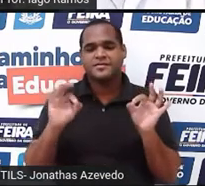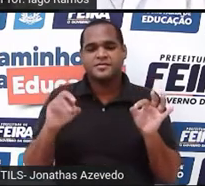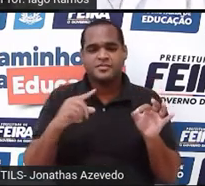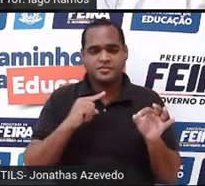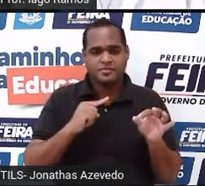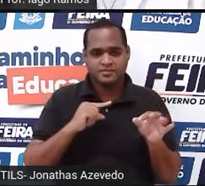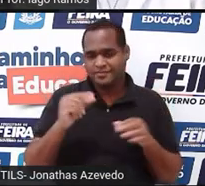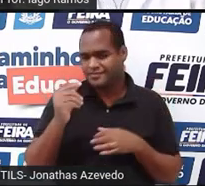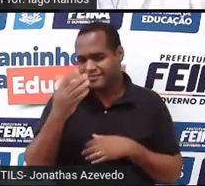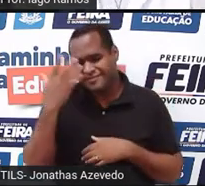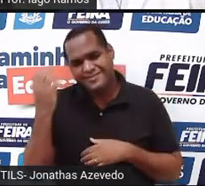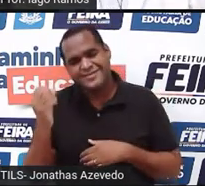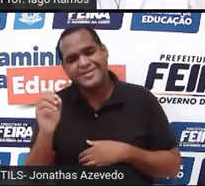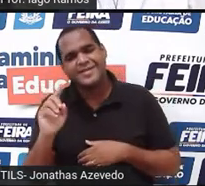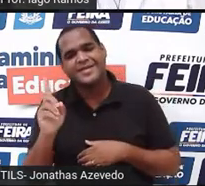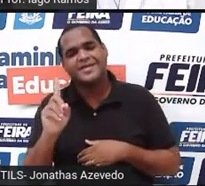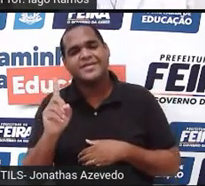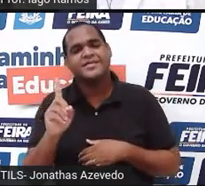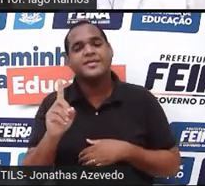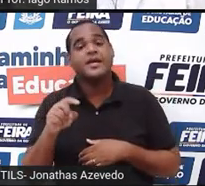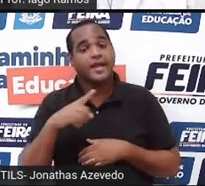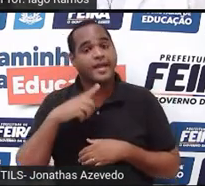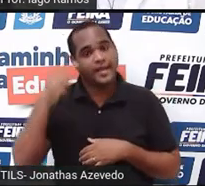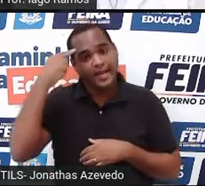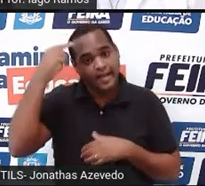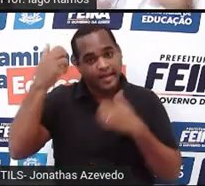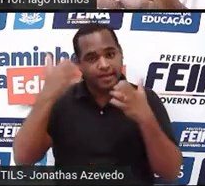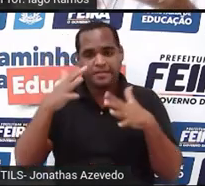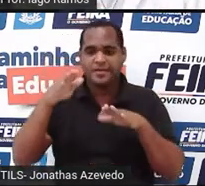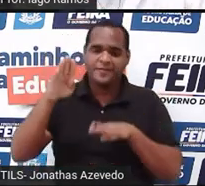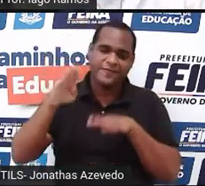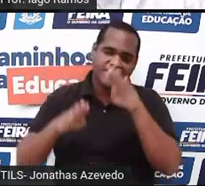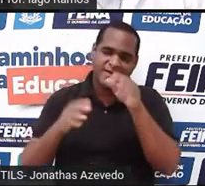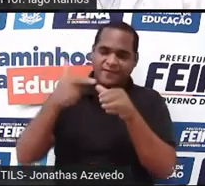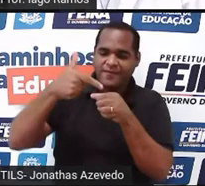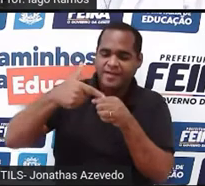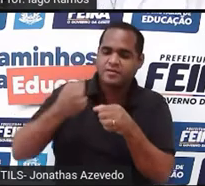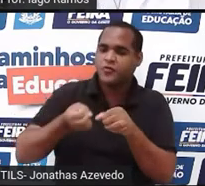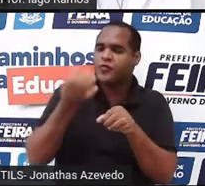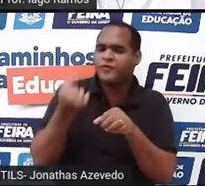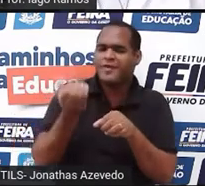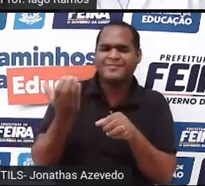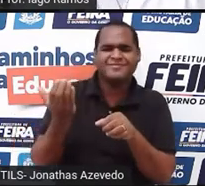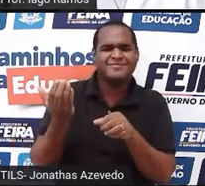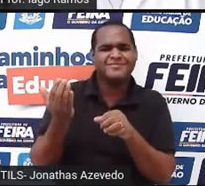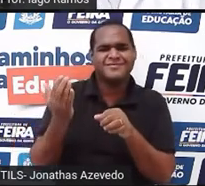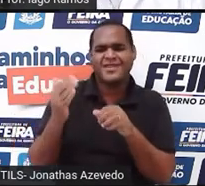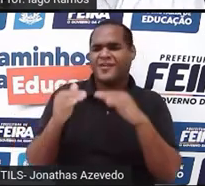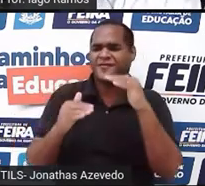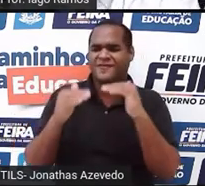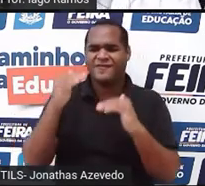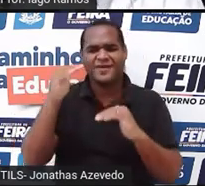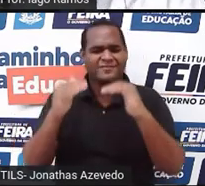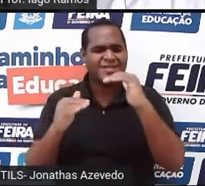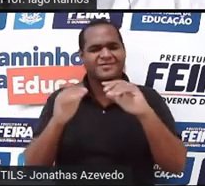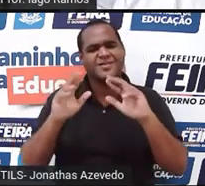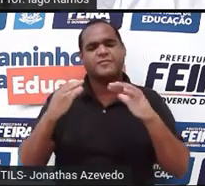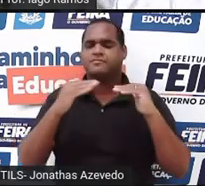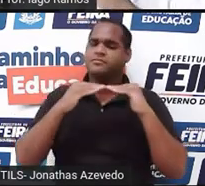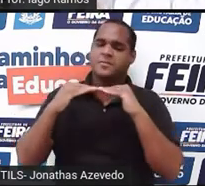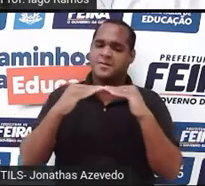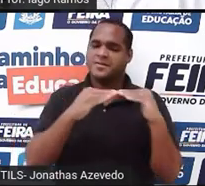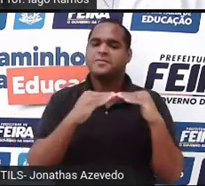variar né e quantidade de combustível também varia também Muda então não pode ser em variável só sobra